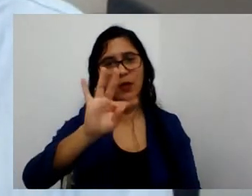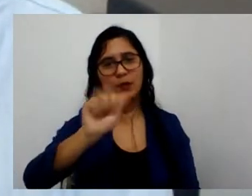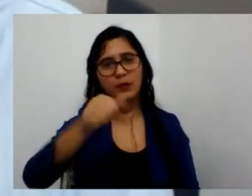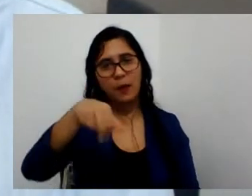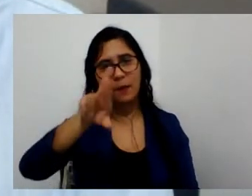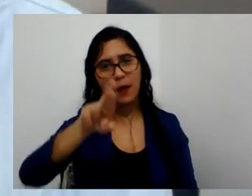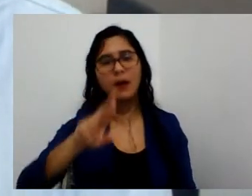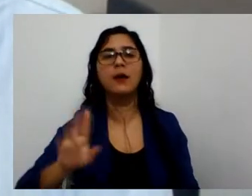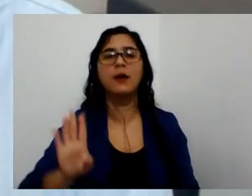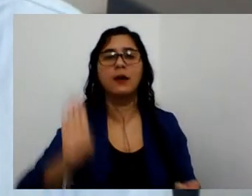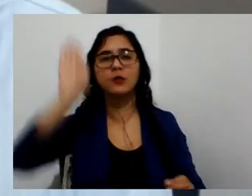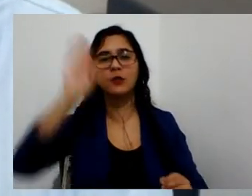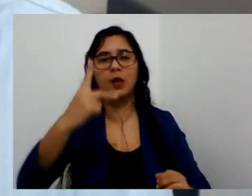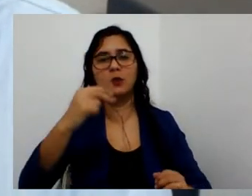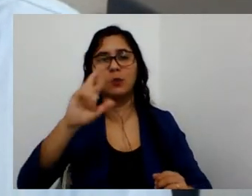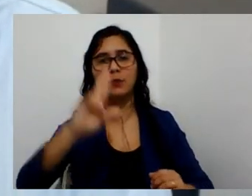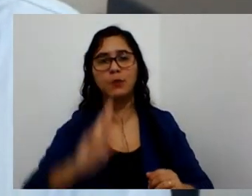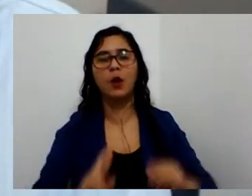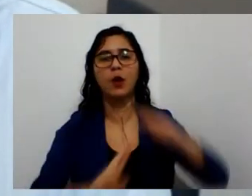pró-reitor de gestão de pessoas.